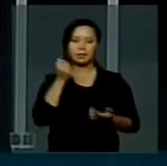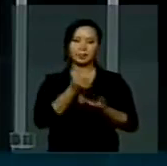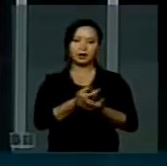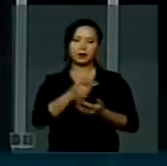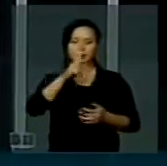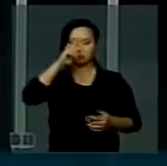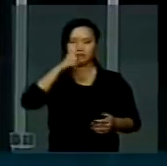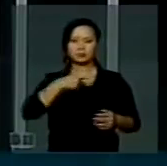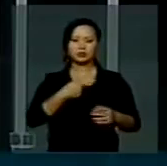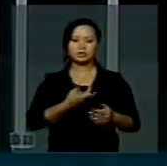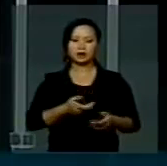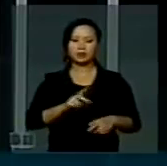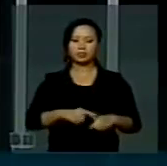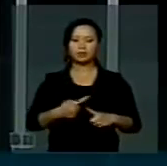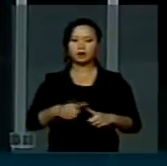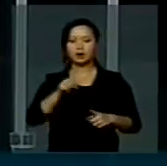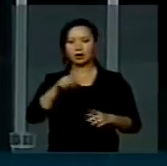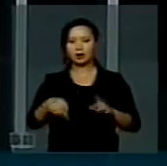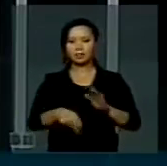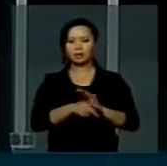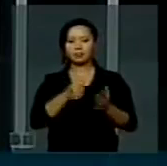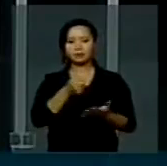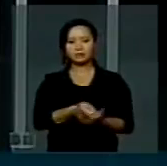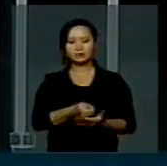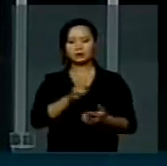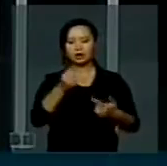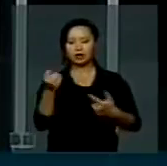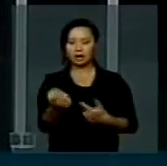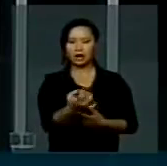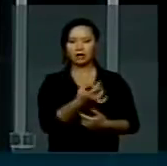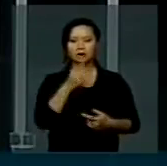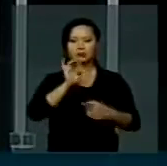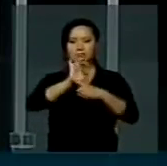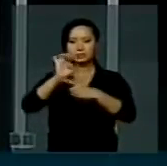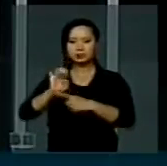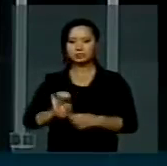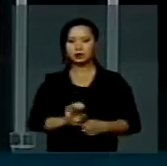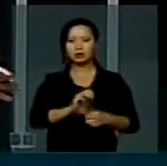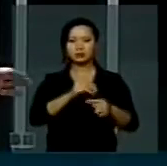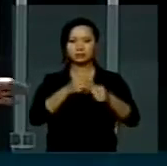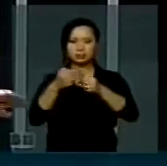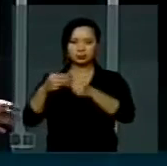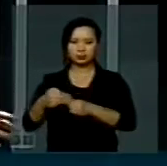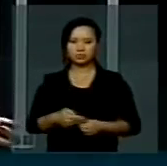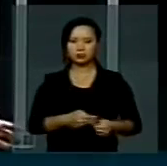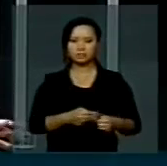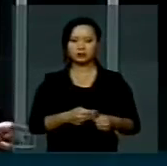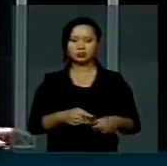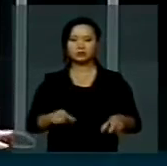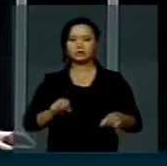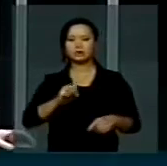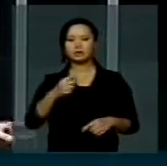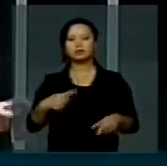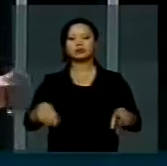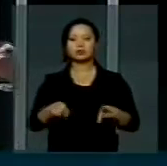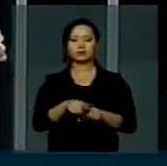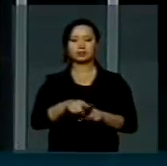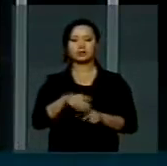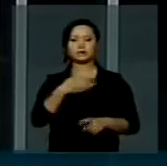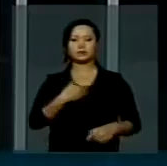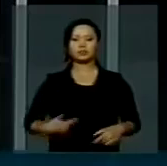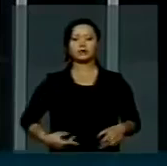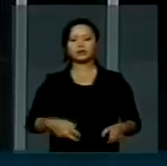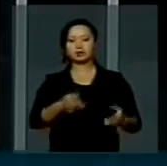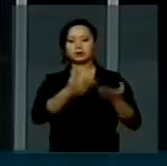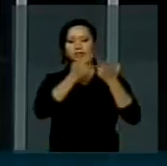porque isso são obrigações exatamente dos entes federados, tanto estados como os municípios, como a União que é responsável pela